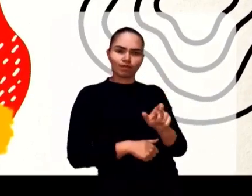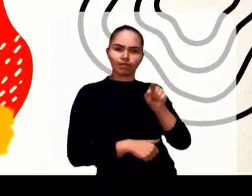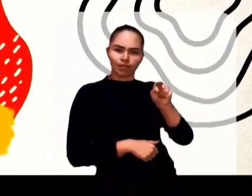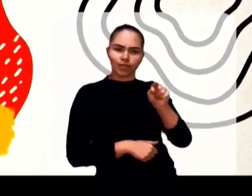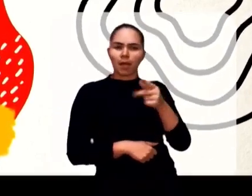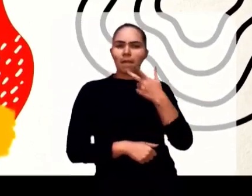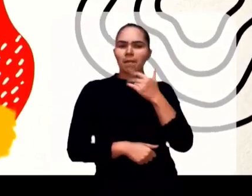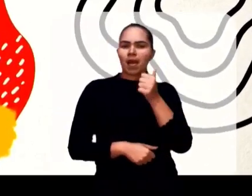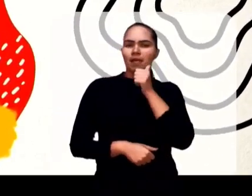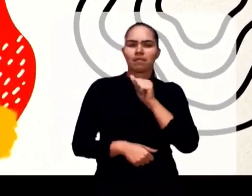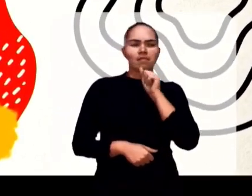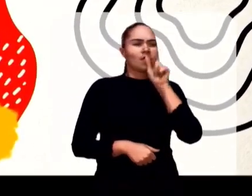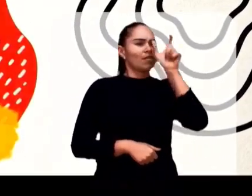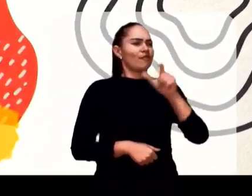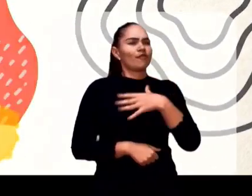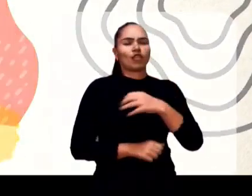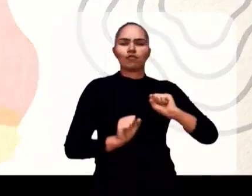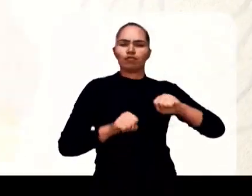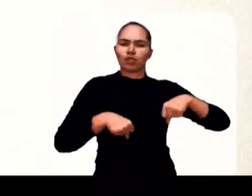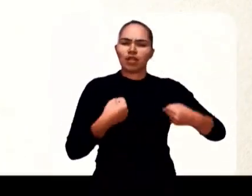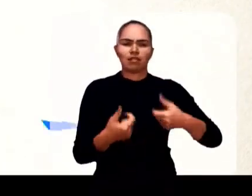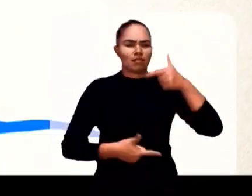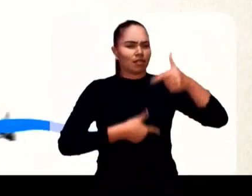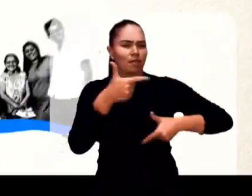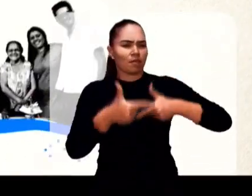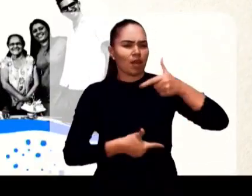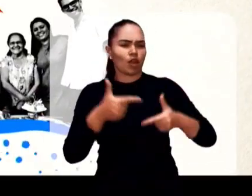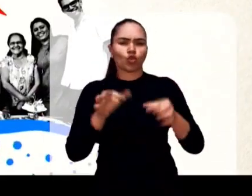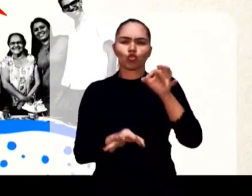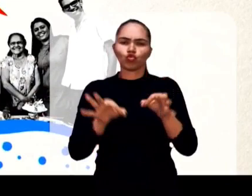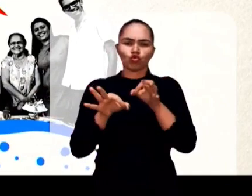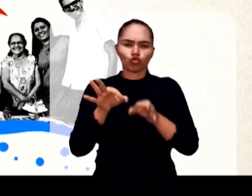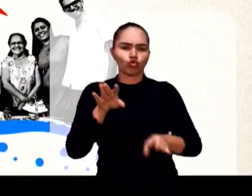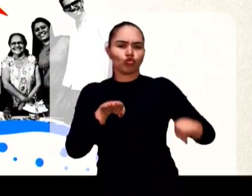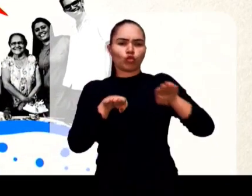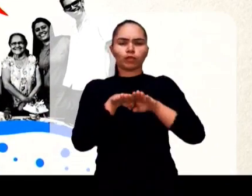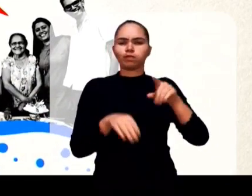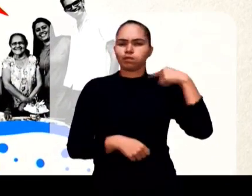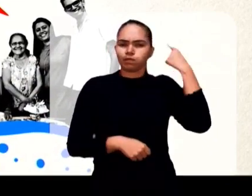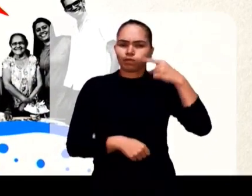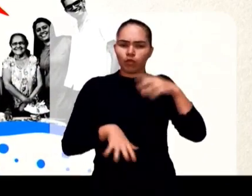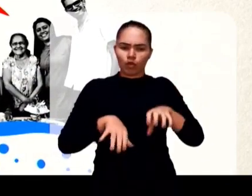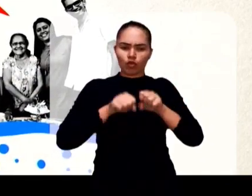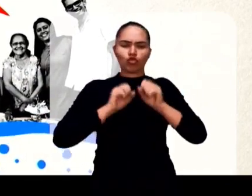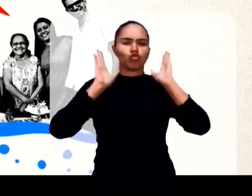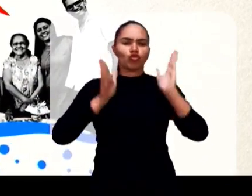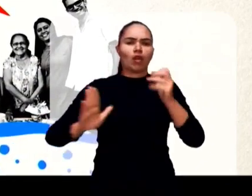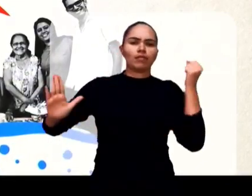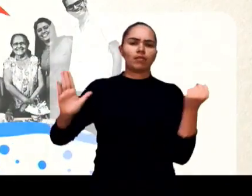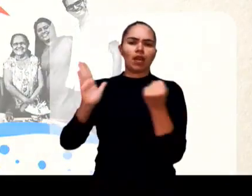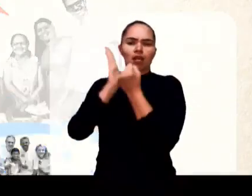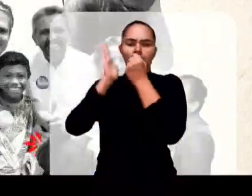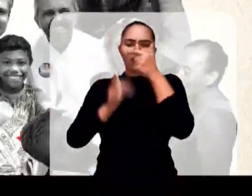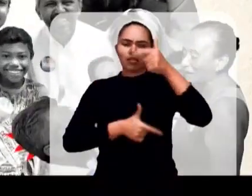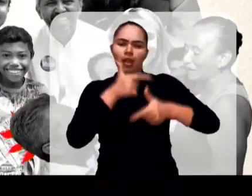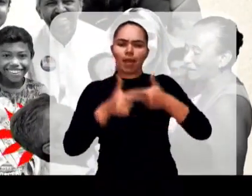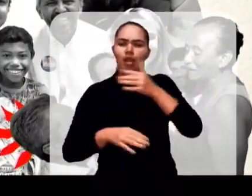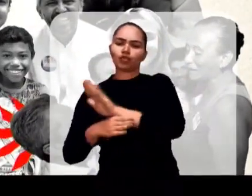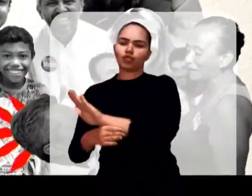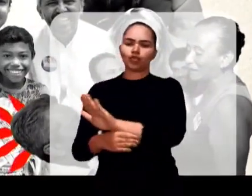É o Mano de Freitas. Para os pais, o filho dedicado, do trabalhador, o justo advogado, que deixou o